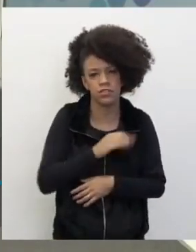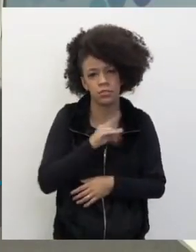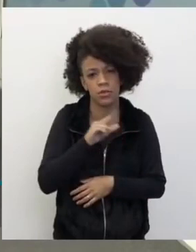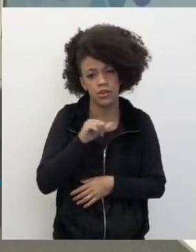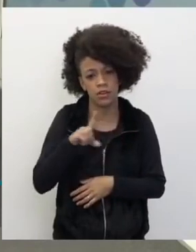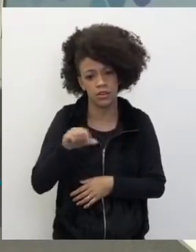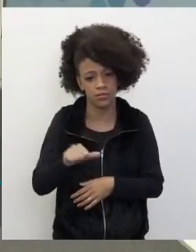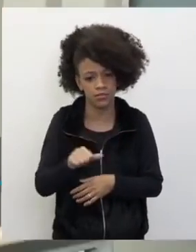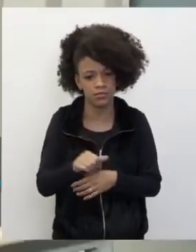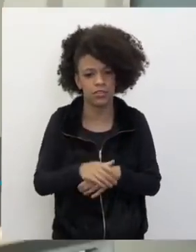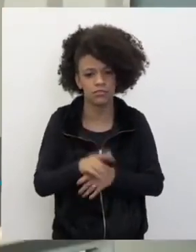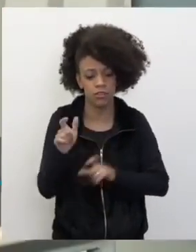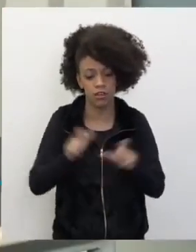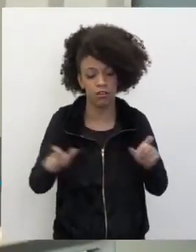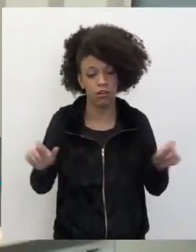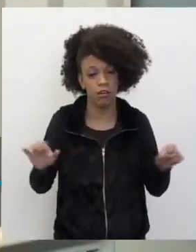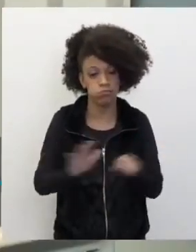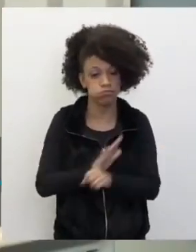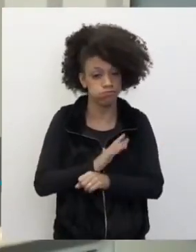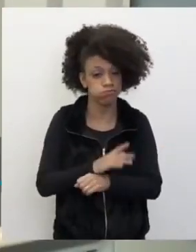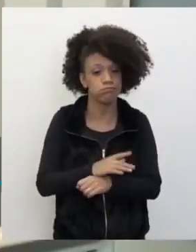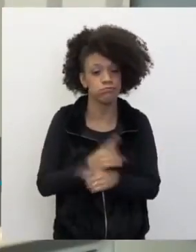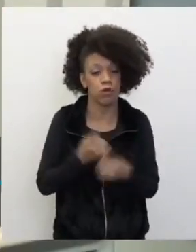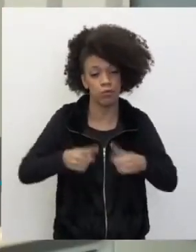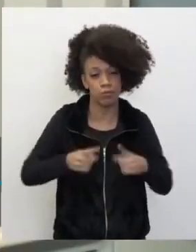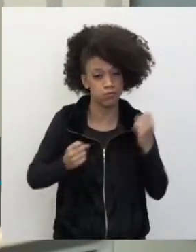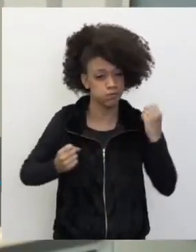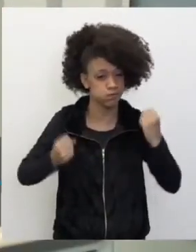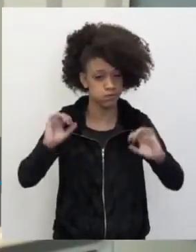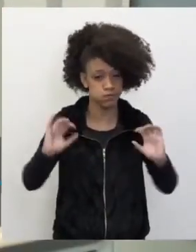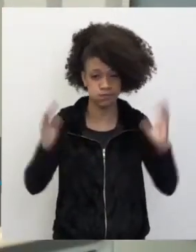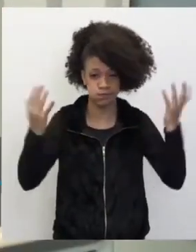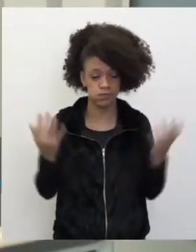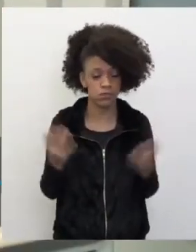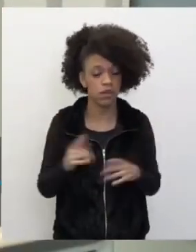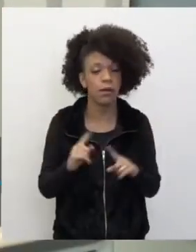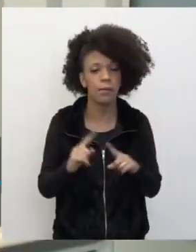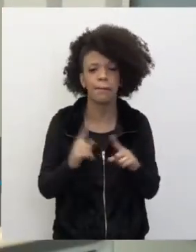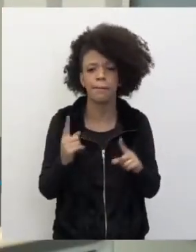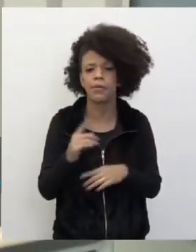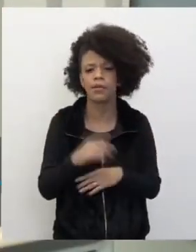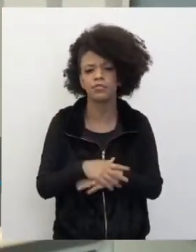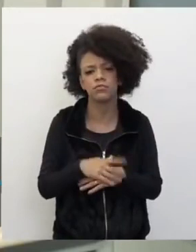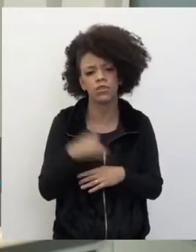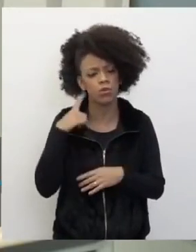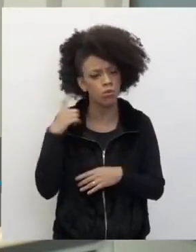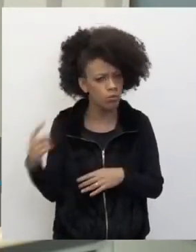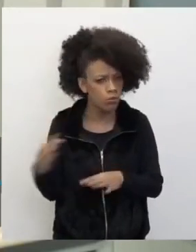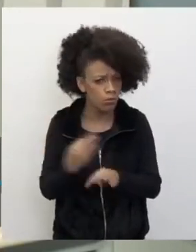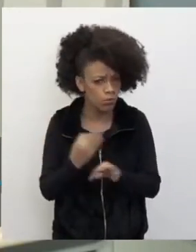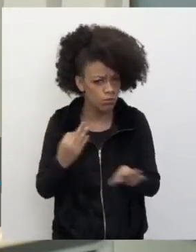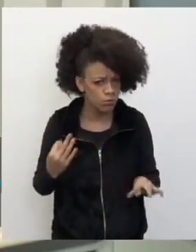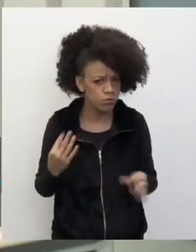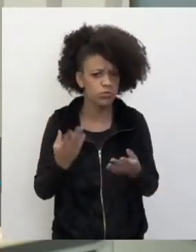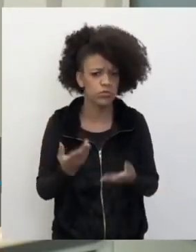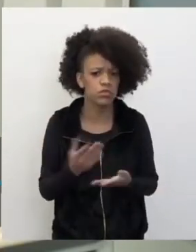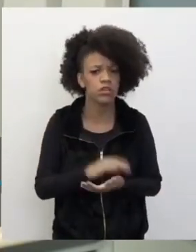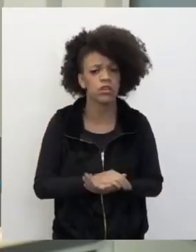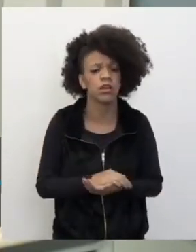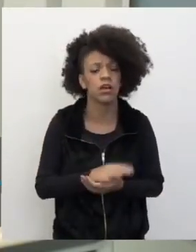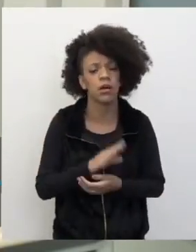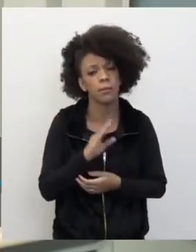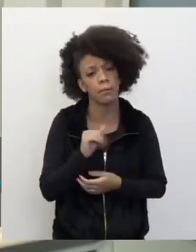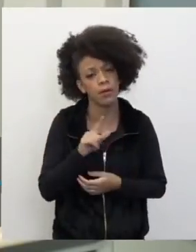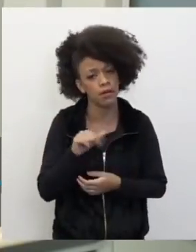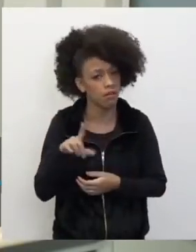se aglomerar numa balada, né? Também estamos, mas era só pra gente ver a questão do ritmo. Então, eu trouxe um ritmo que era a